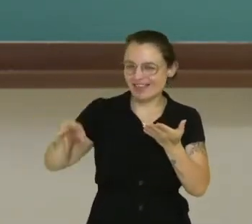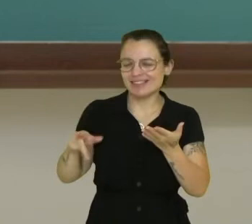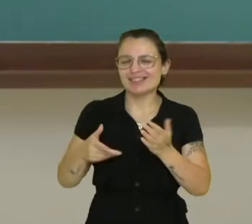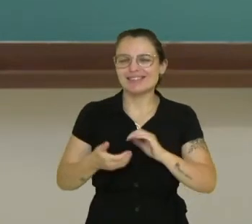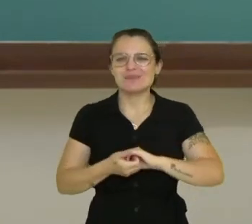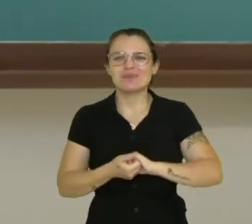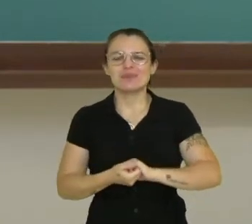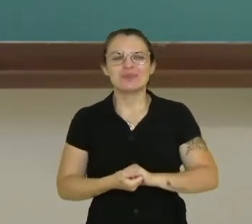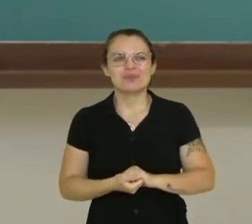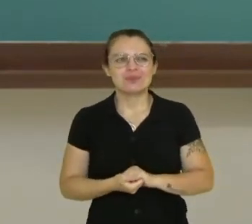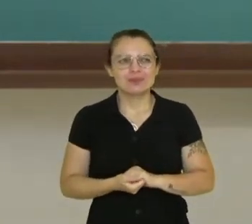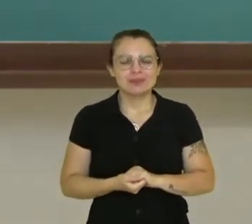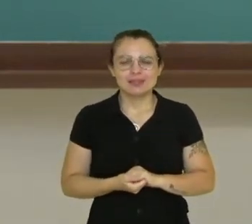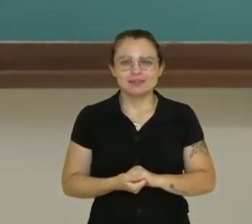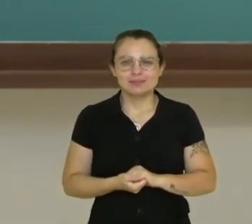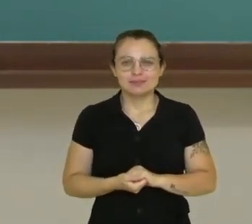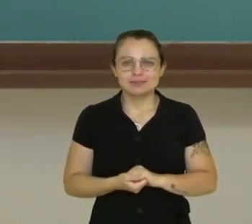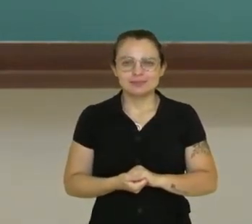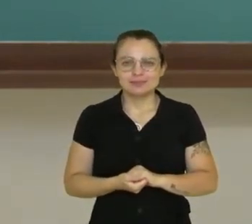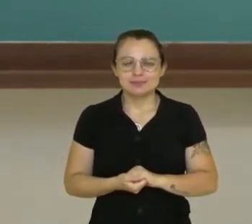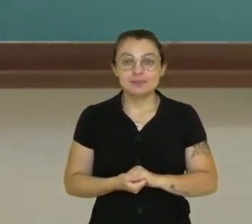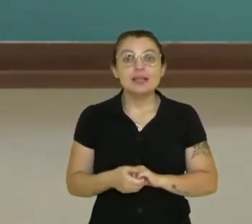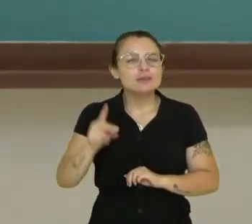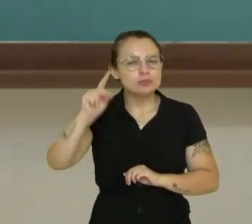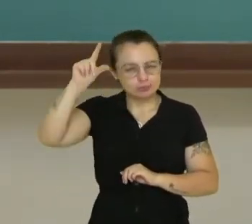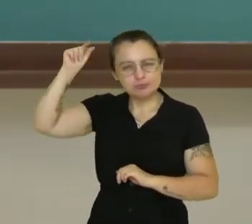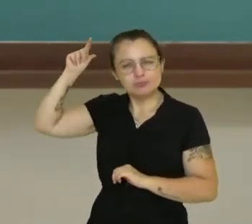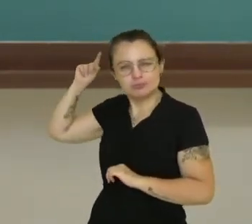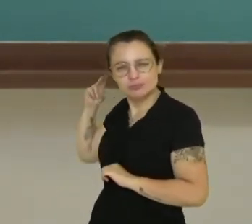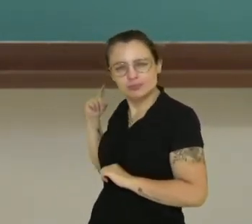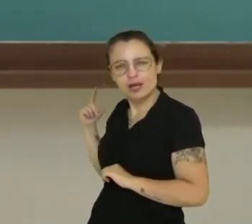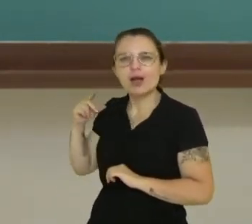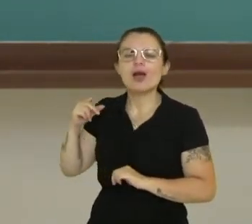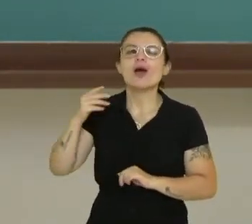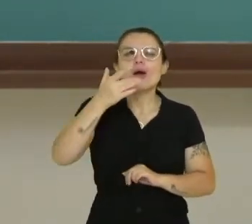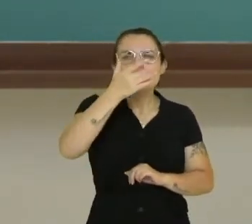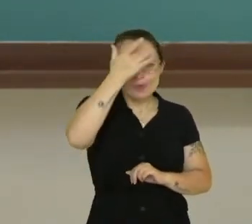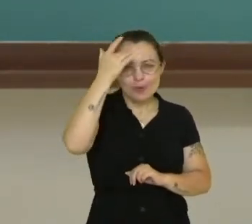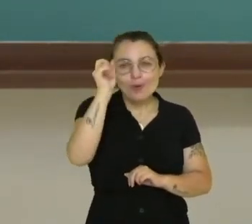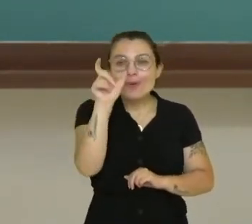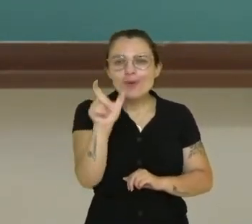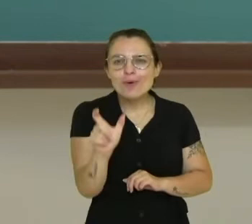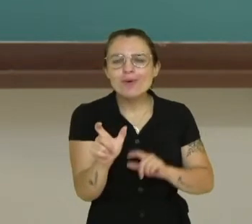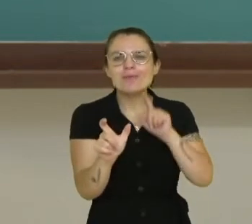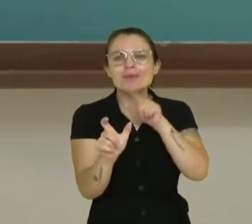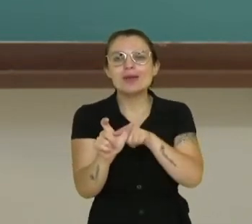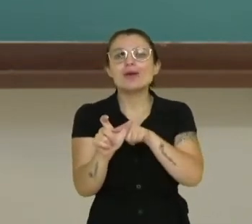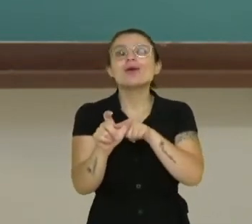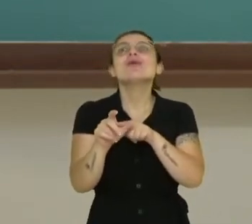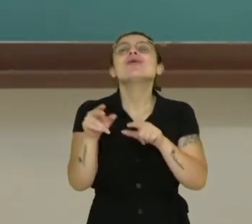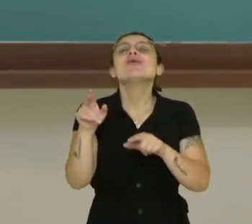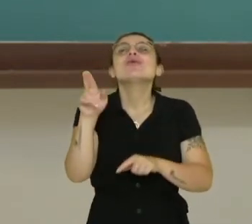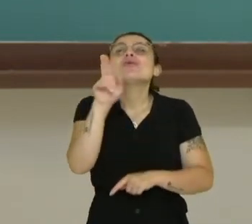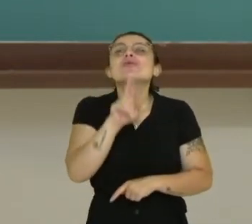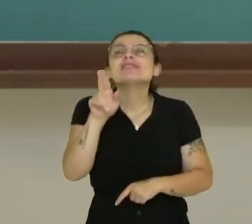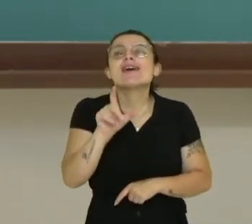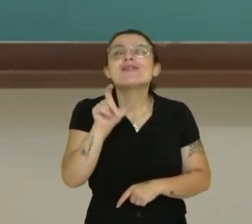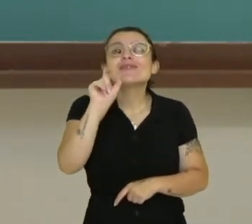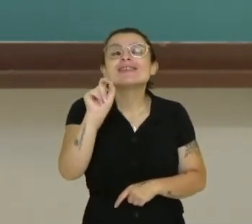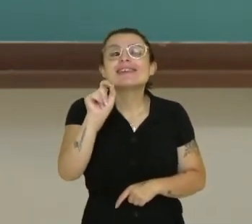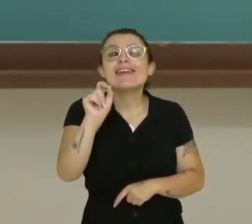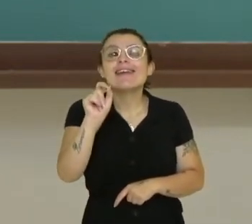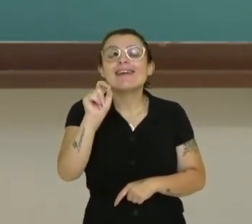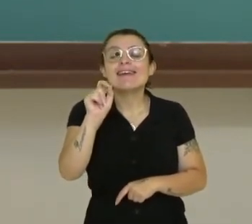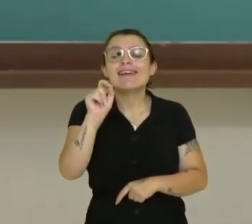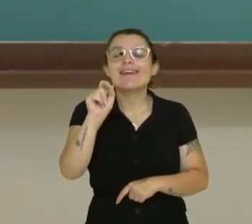diferentes. Você vai ter nos tempos primitivos o homem utilizando restos mortais de animais para criar as flautas. A flauta é o